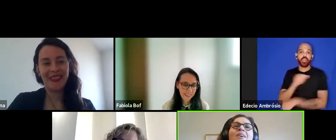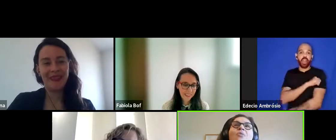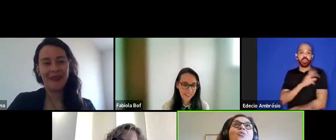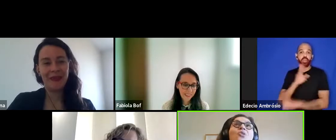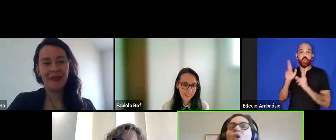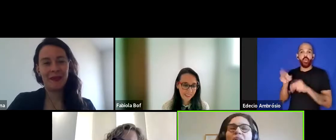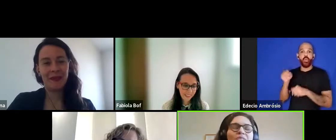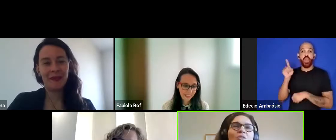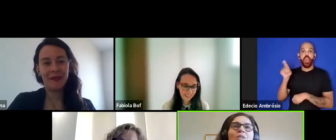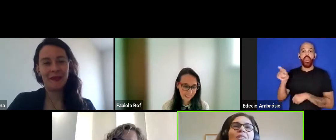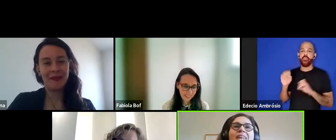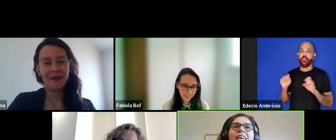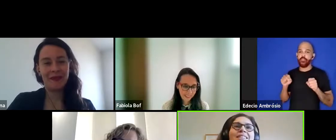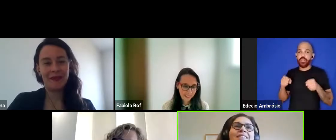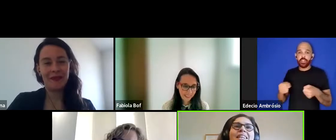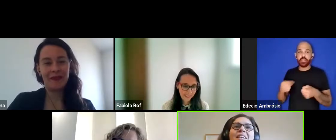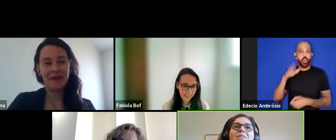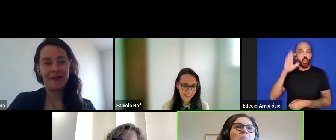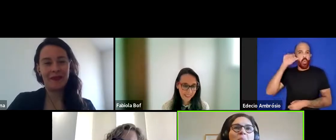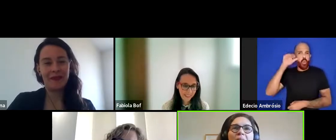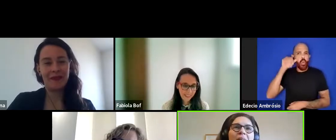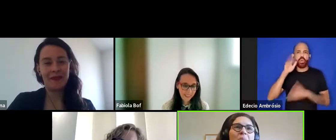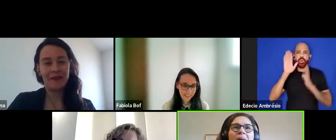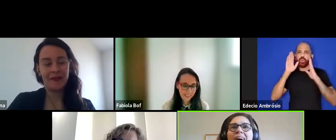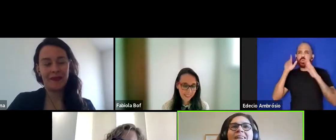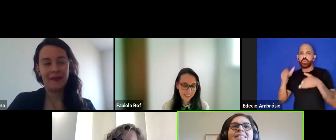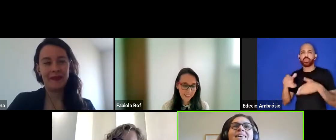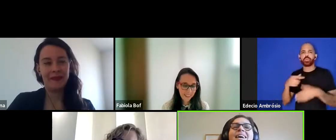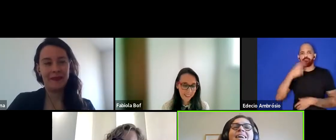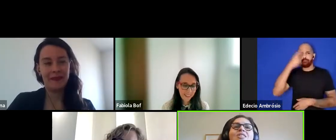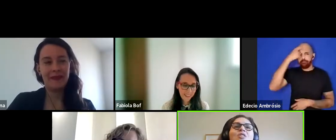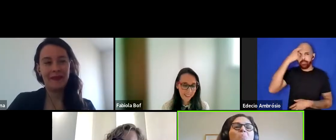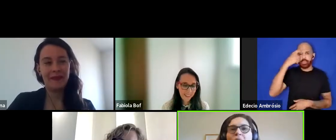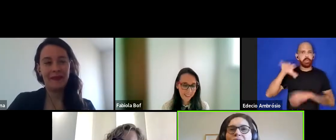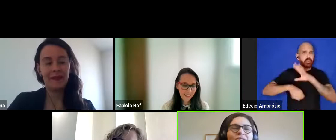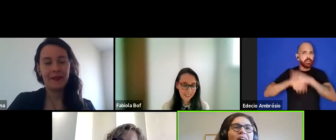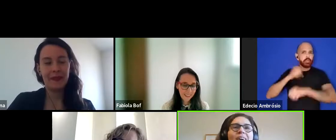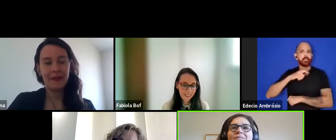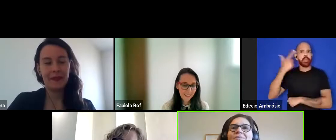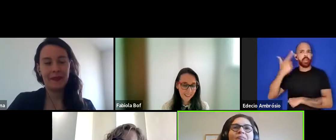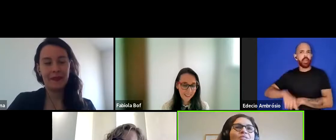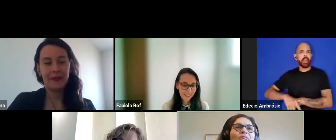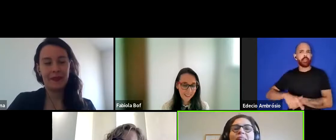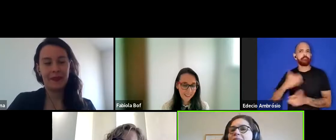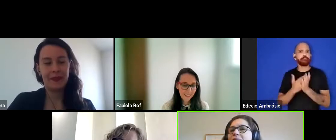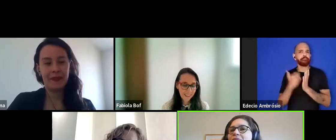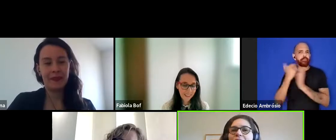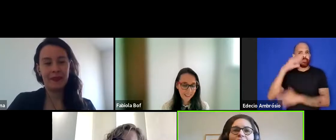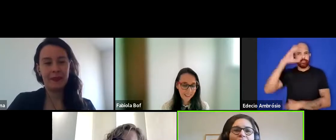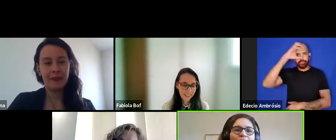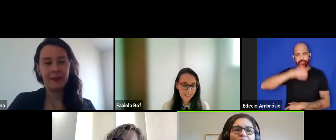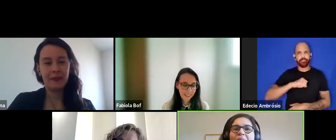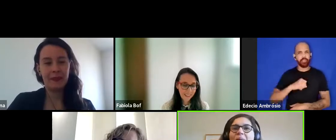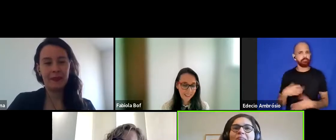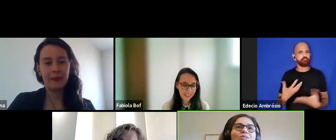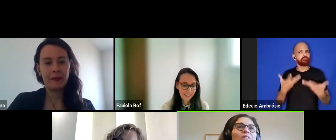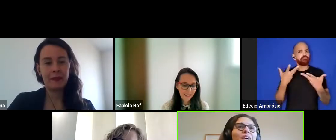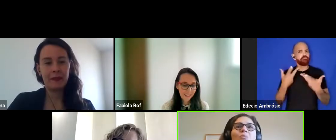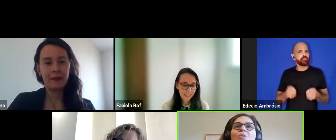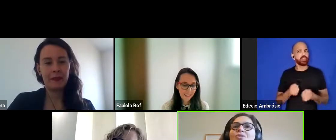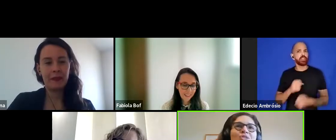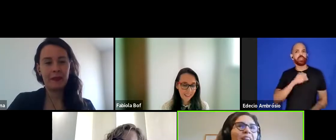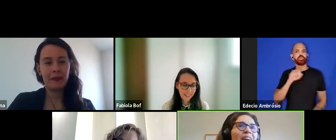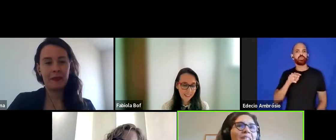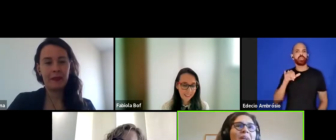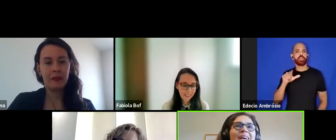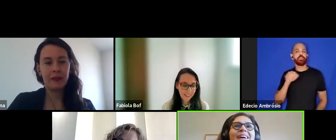determinados, curiosos, com a ciência, querendo sempre aprender mais, dispostos a... A Juliana foi estudar métodos